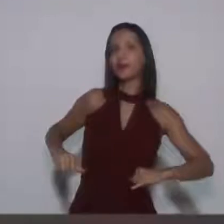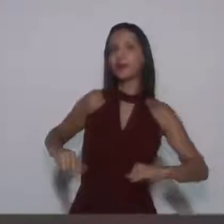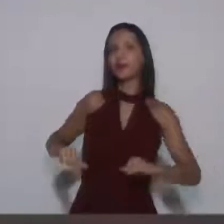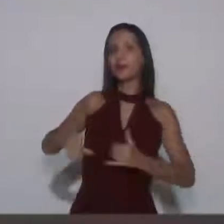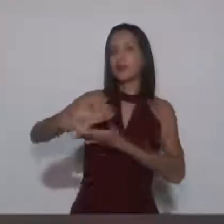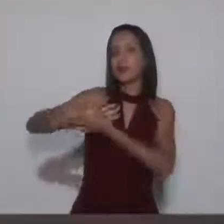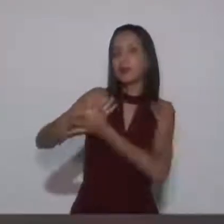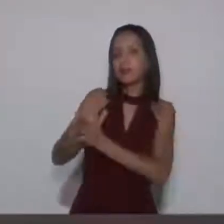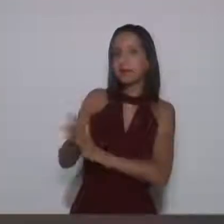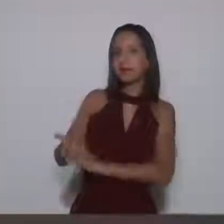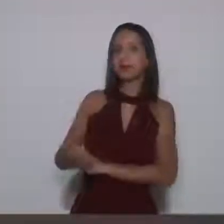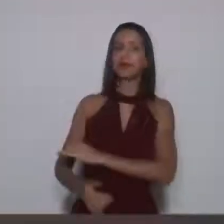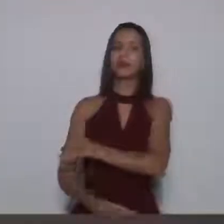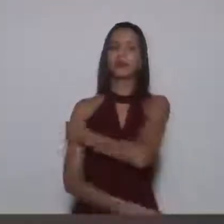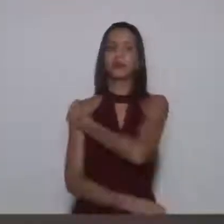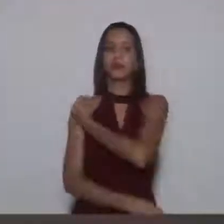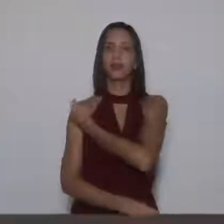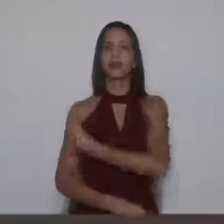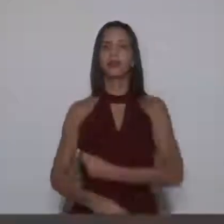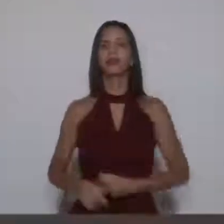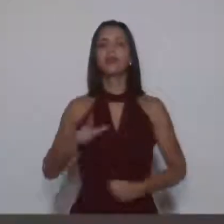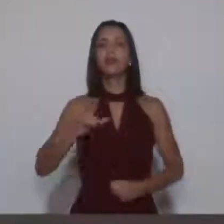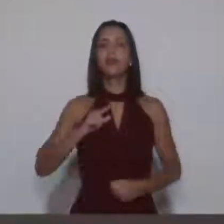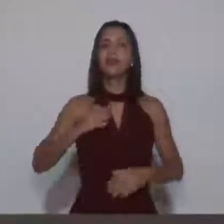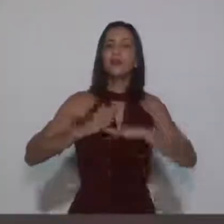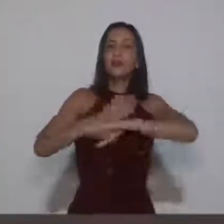é? Então, um desafio para a nossa cidade de Vinhedo. Eu fui fazer uma